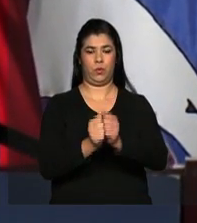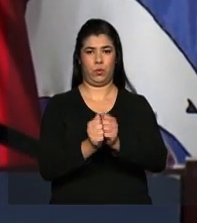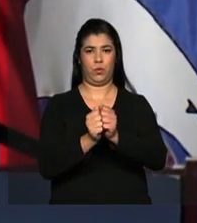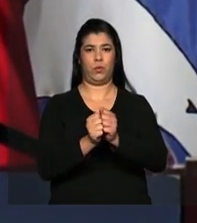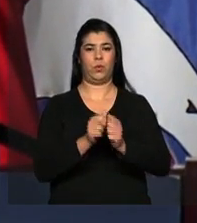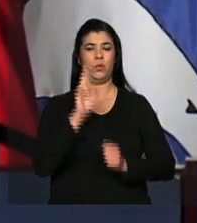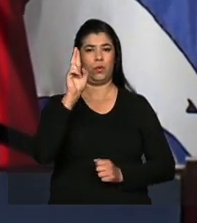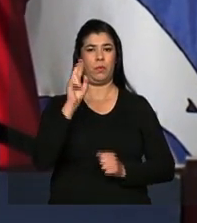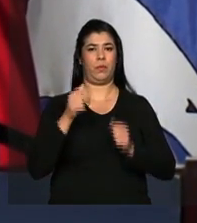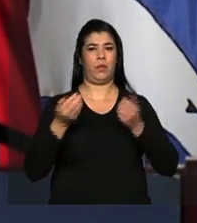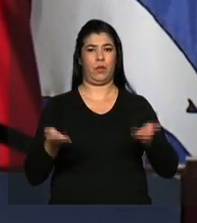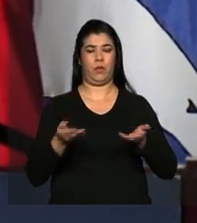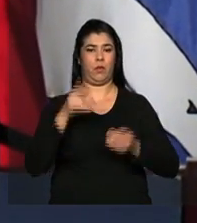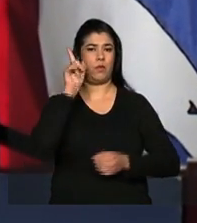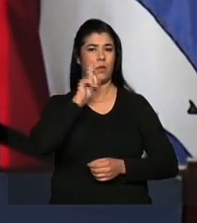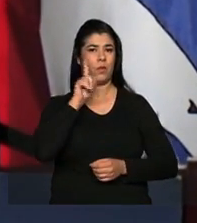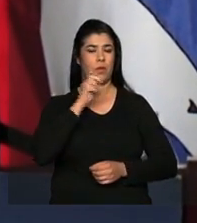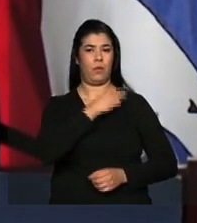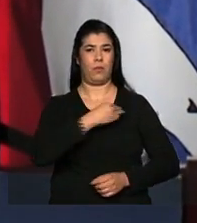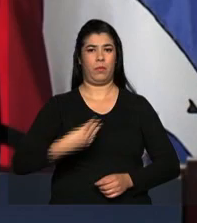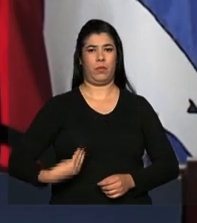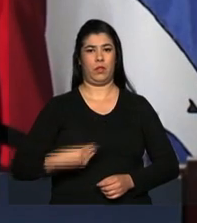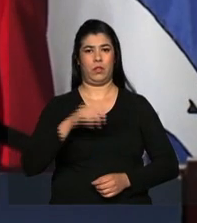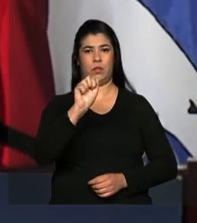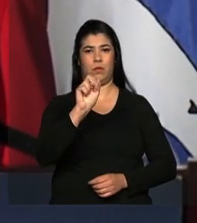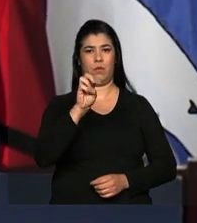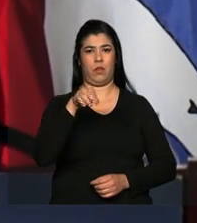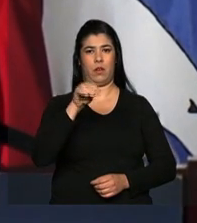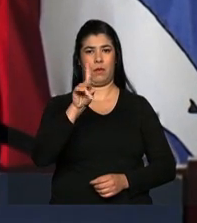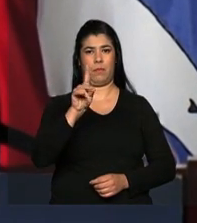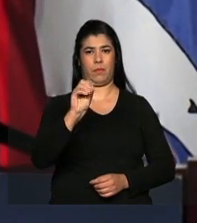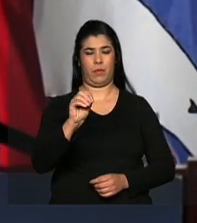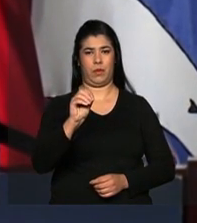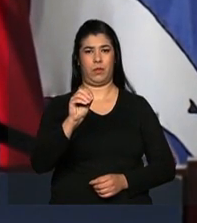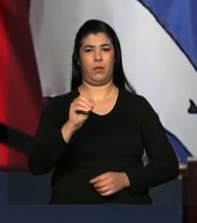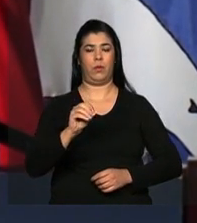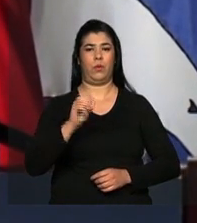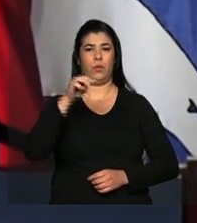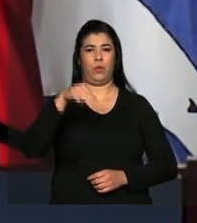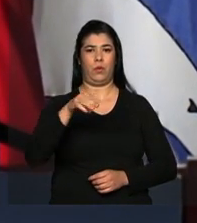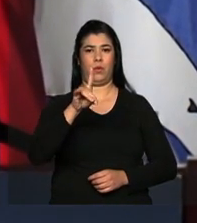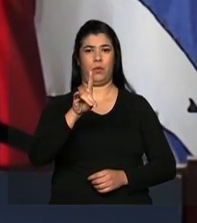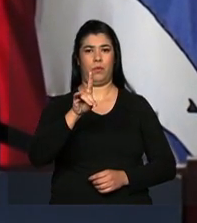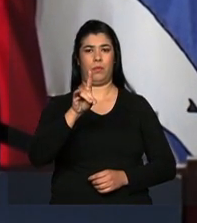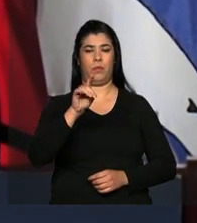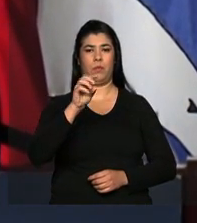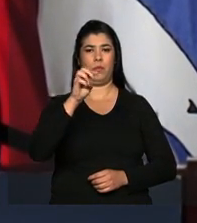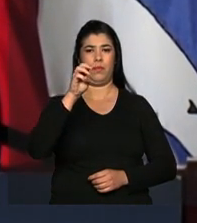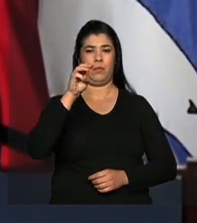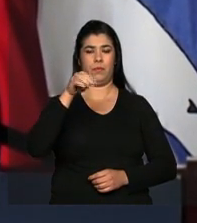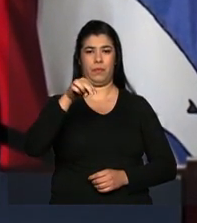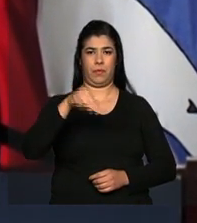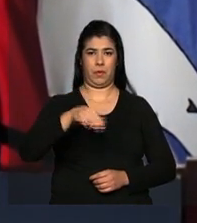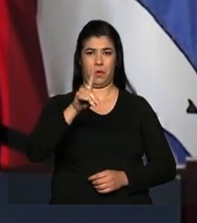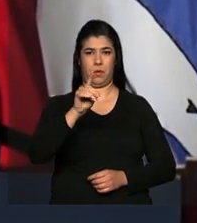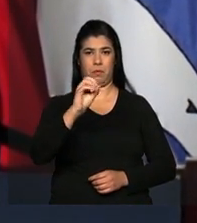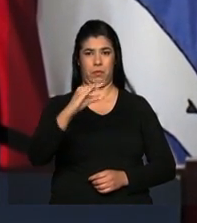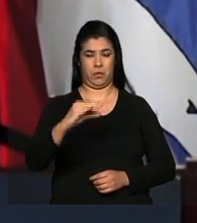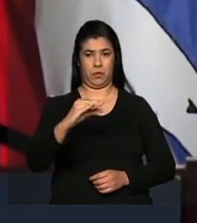aos Estados Unidos, o ministro Armando Monteiro Neto, do Desenvolvimento, Indústria e Comércio